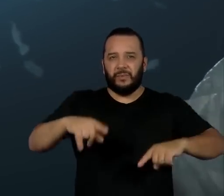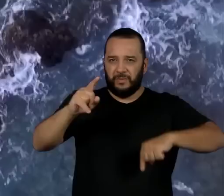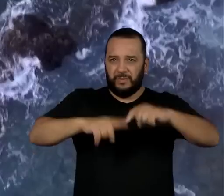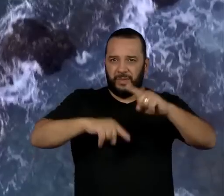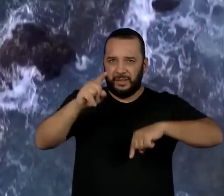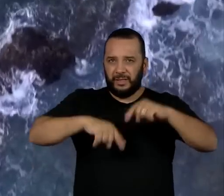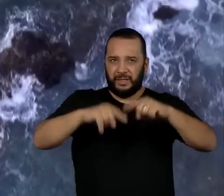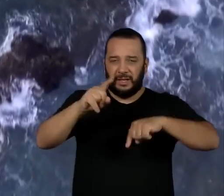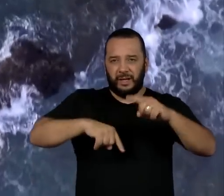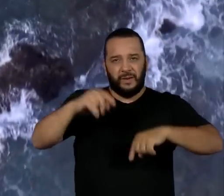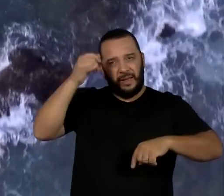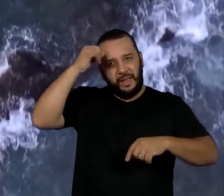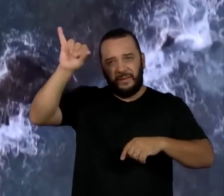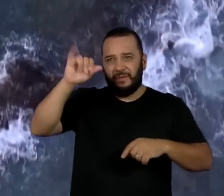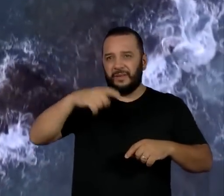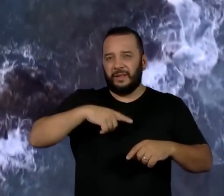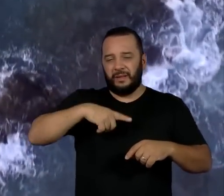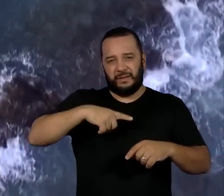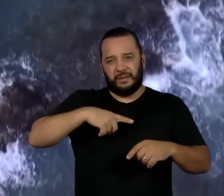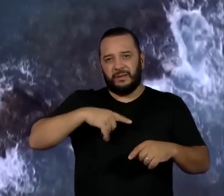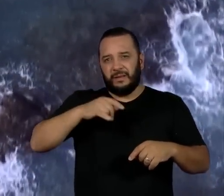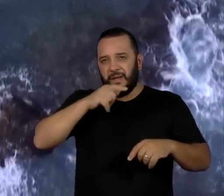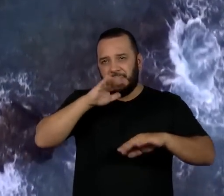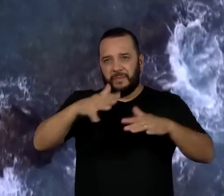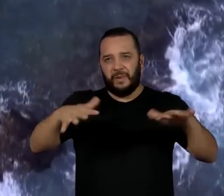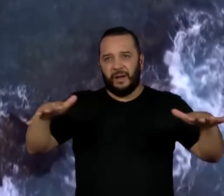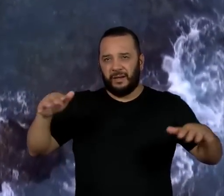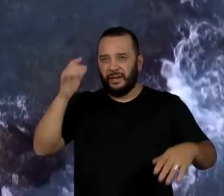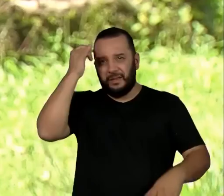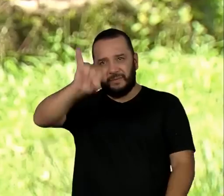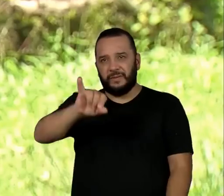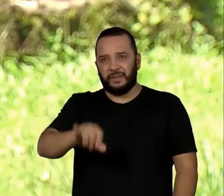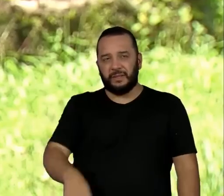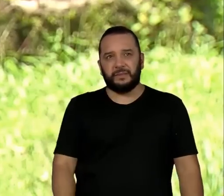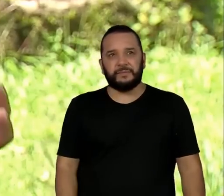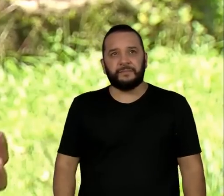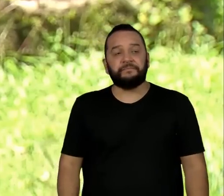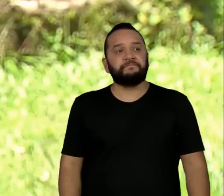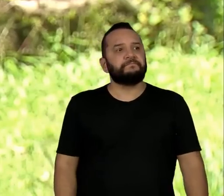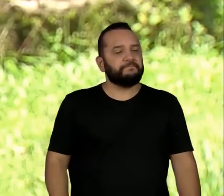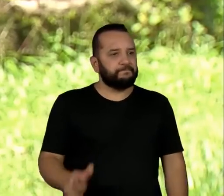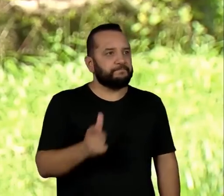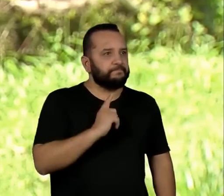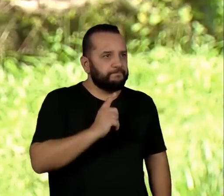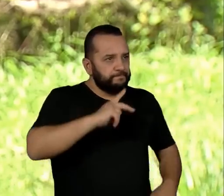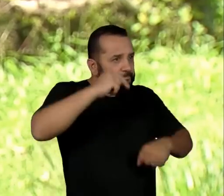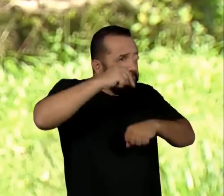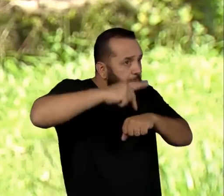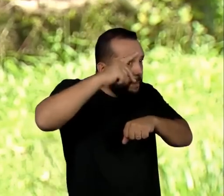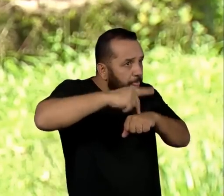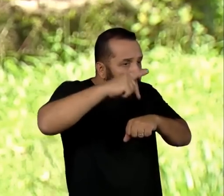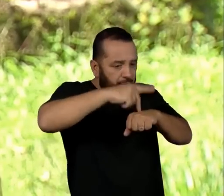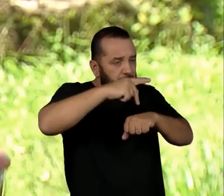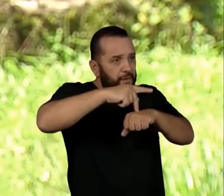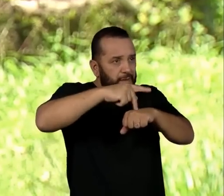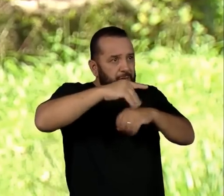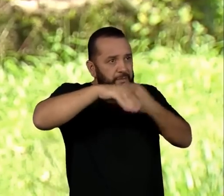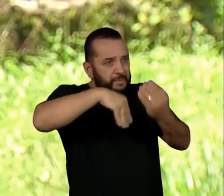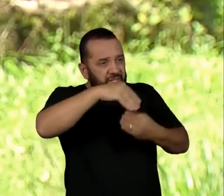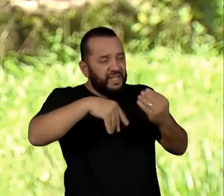não chegue ao ambiente marinho. Essa formação rochosa que a gente acaba vendo